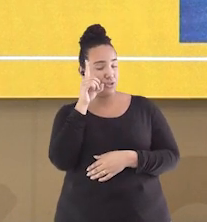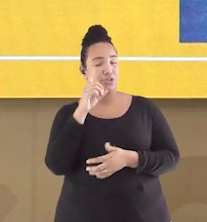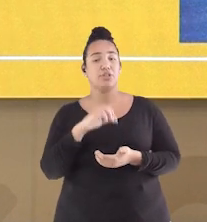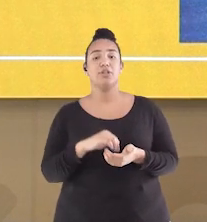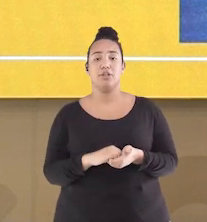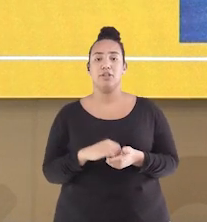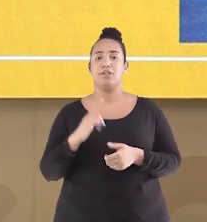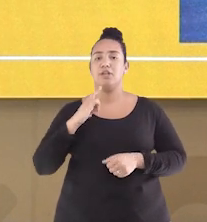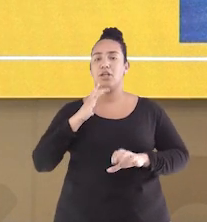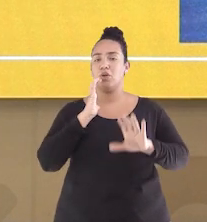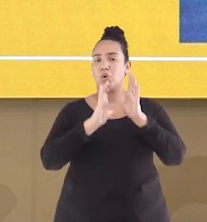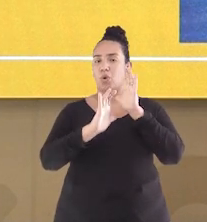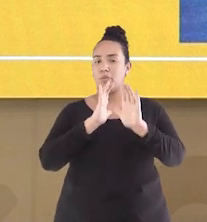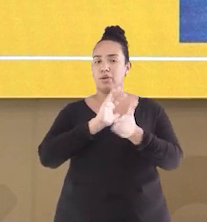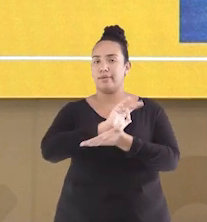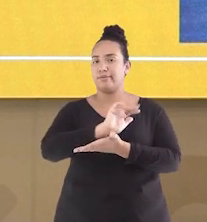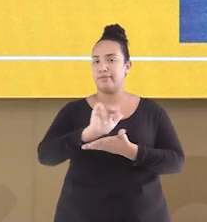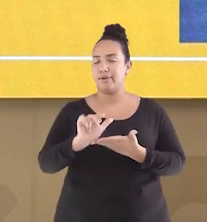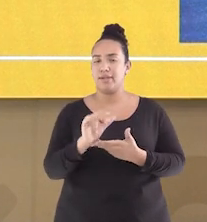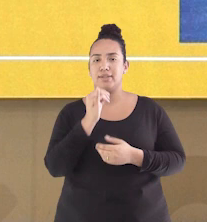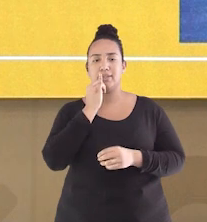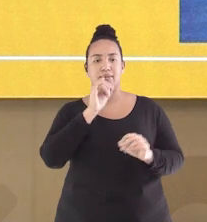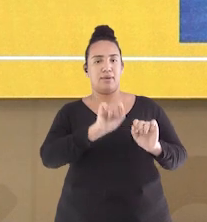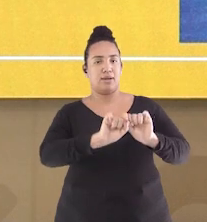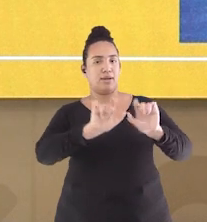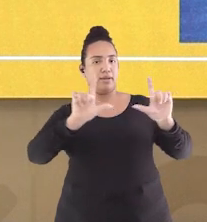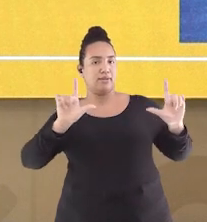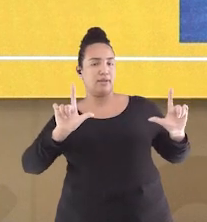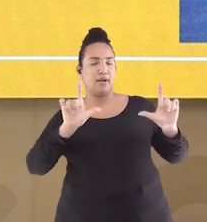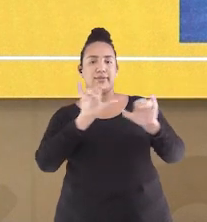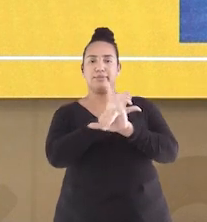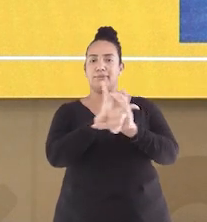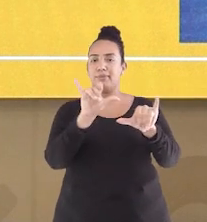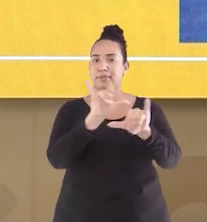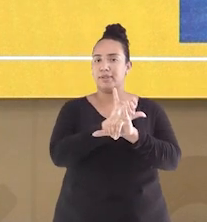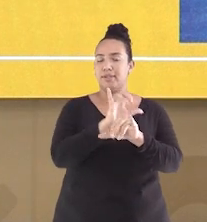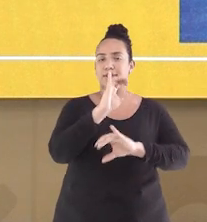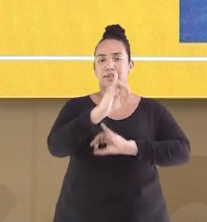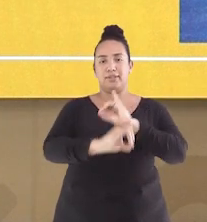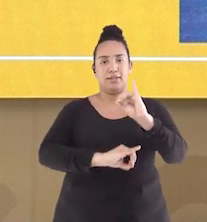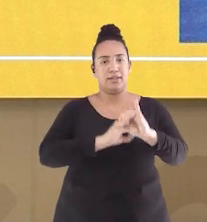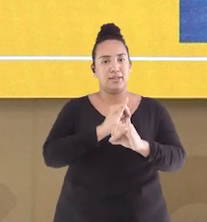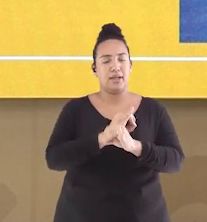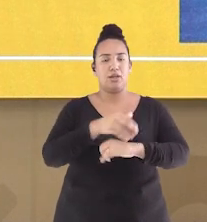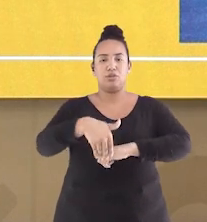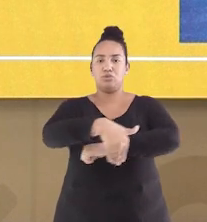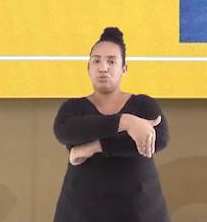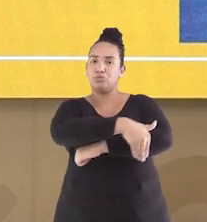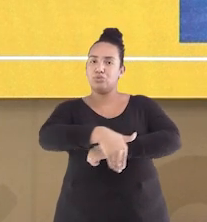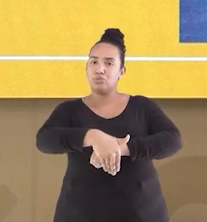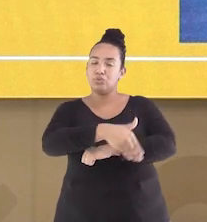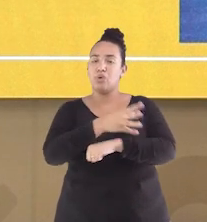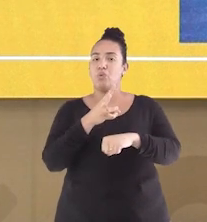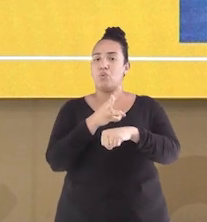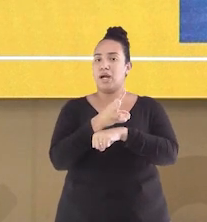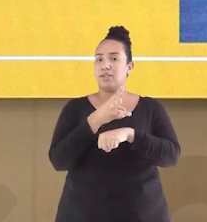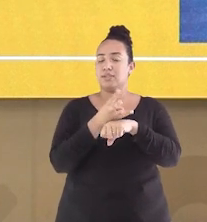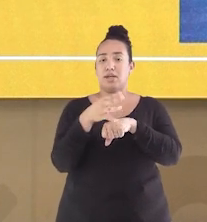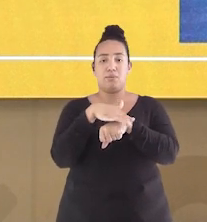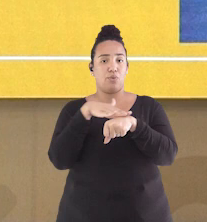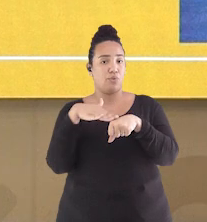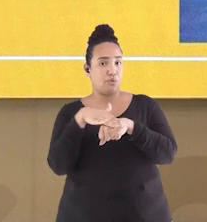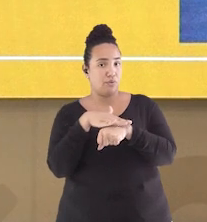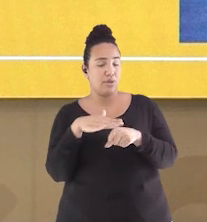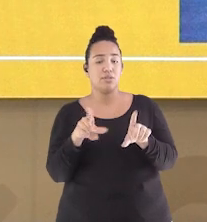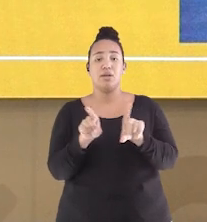de comunicação, como cartazes, propagandas, na internet, na rua, na conversa de WhatsApp e também